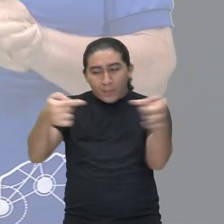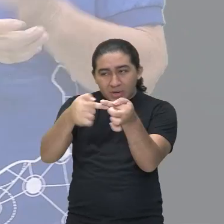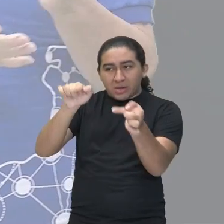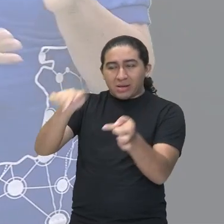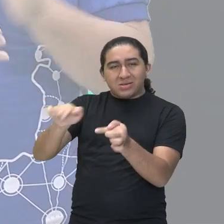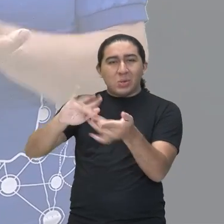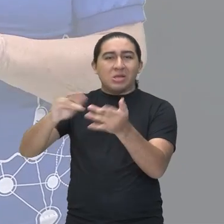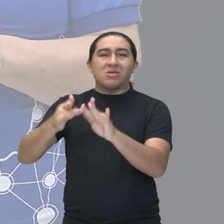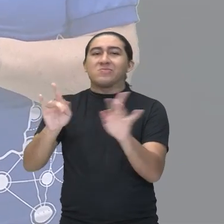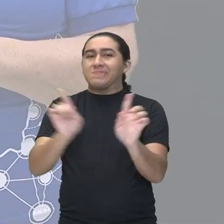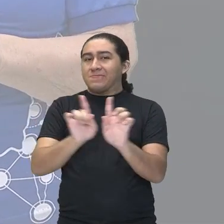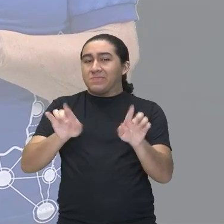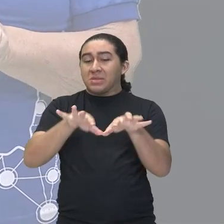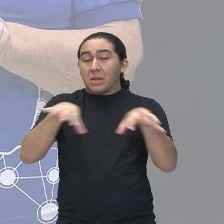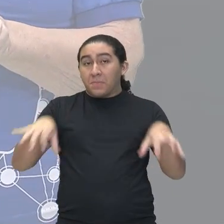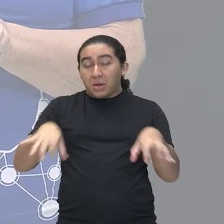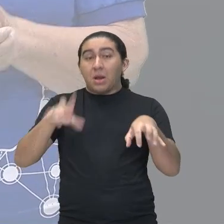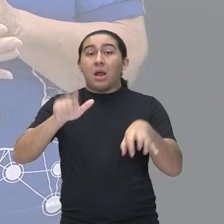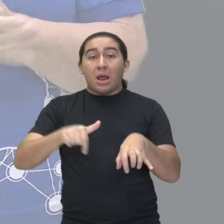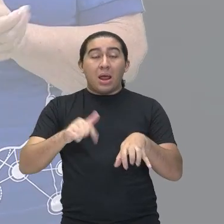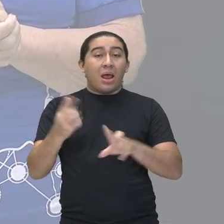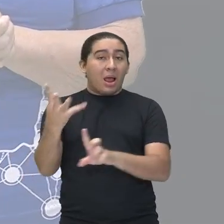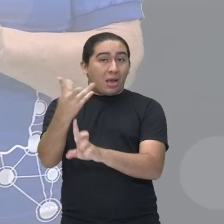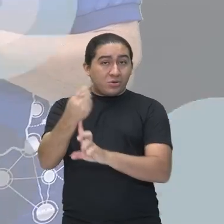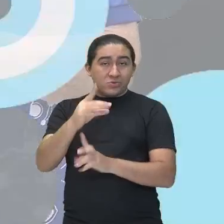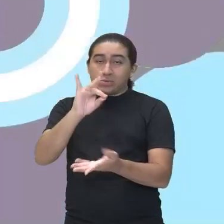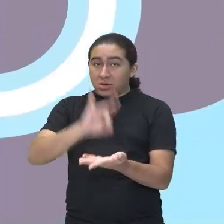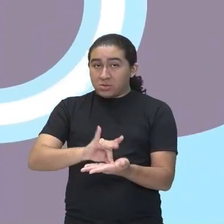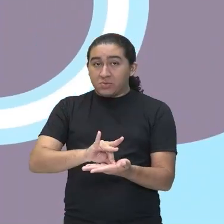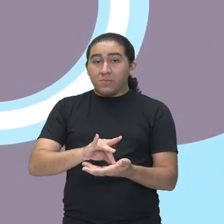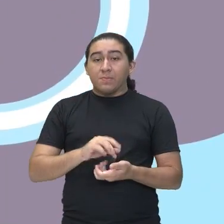certo? Então, é uma obra de arte, com certeza, né?